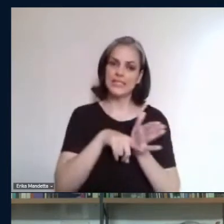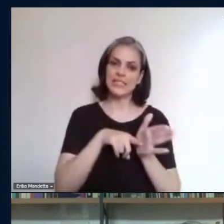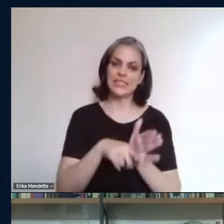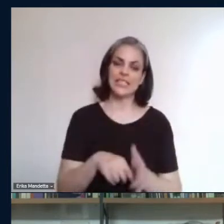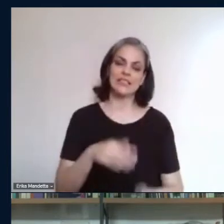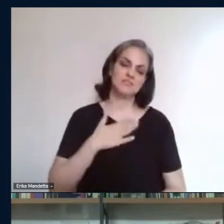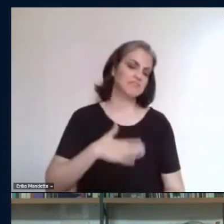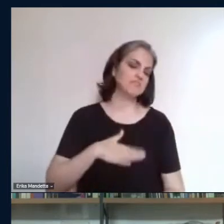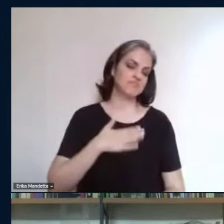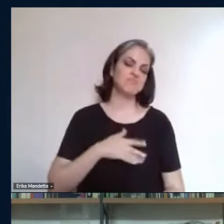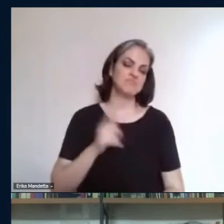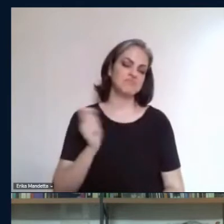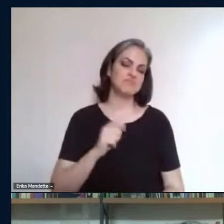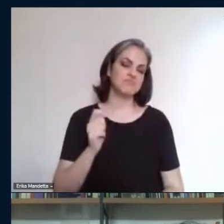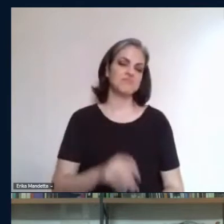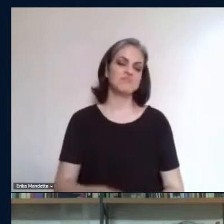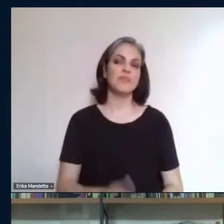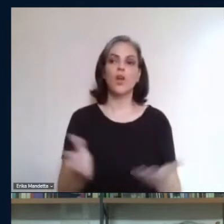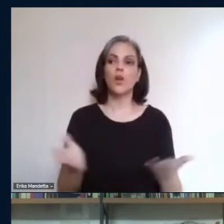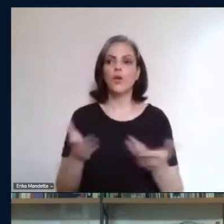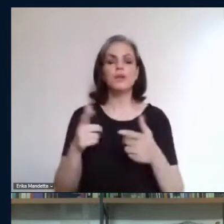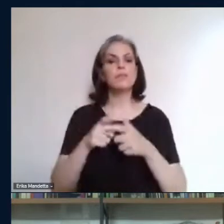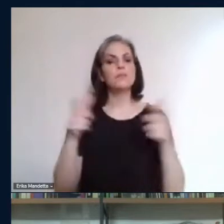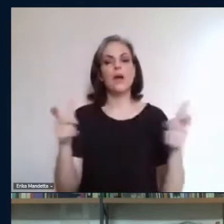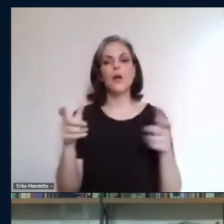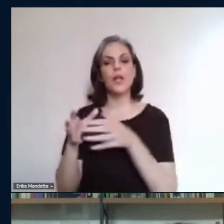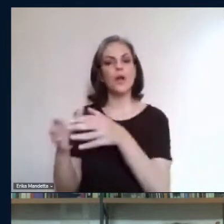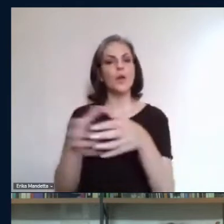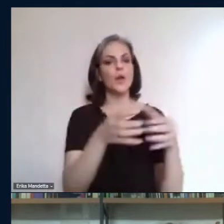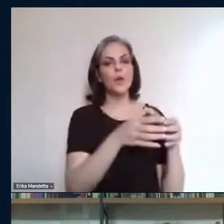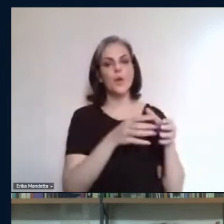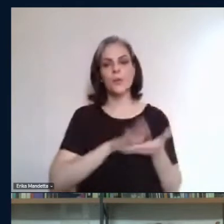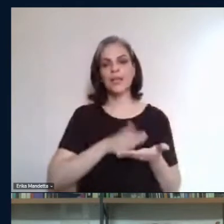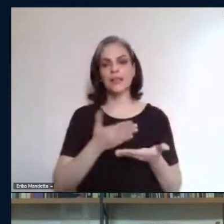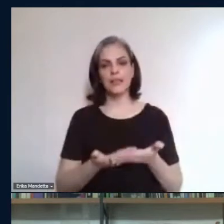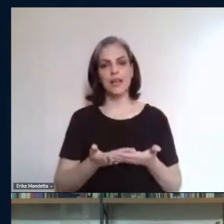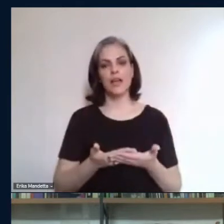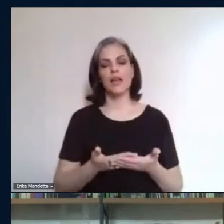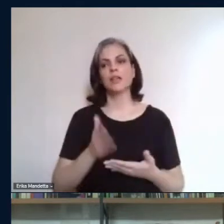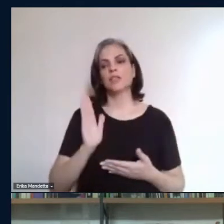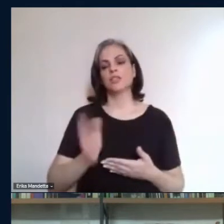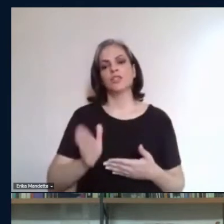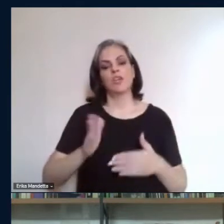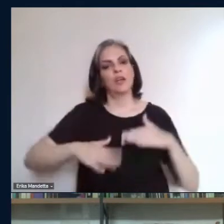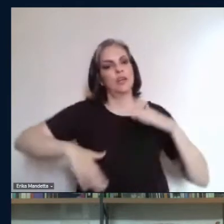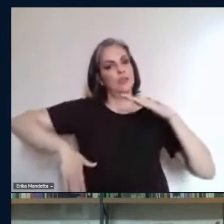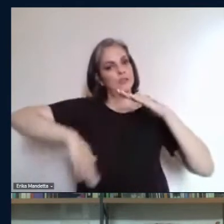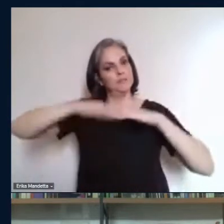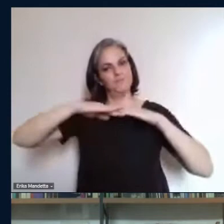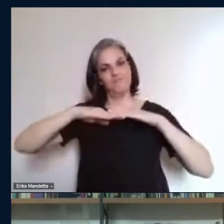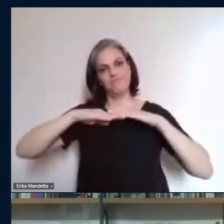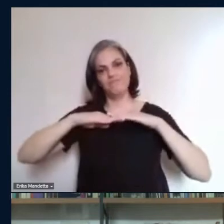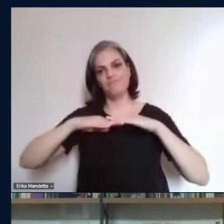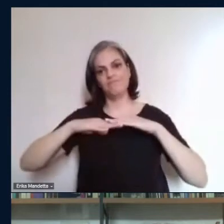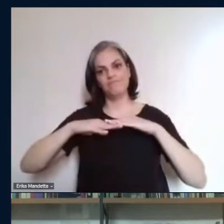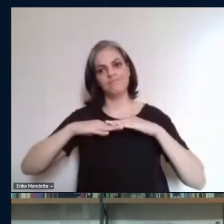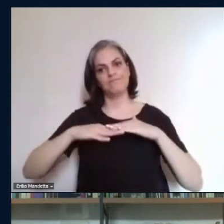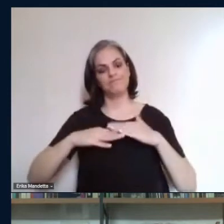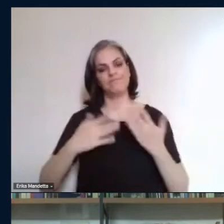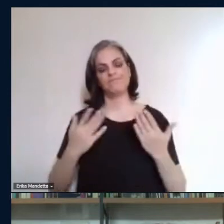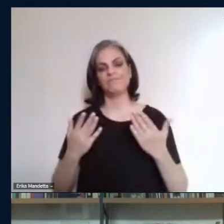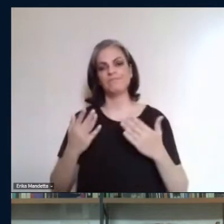hoje em dia a maioria das equipes de intérpretes estão saturadas nas universidades